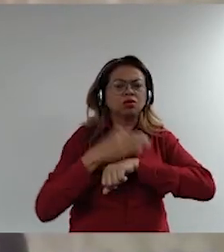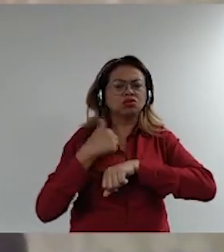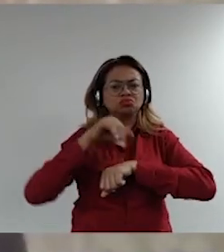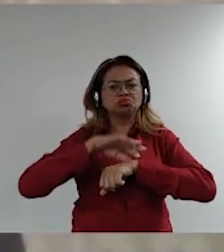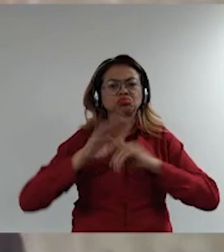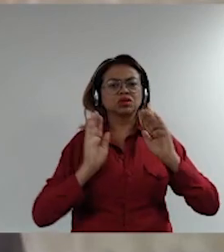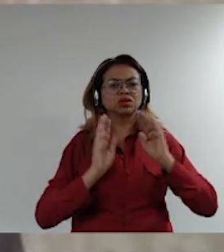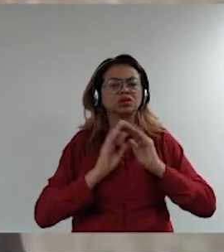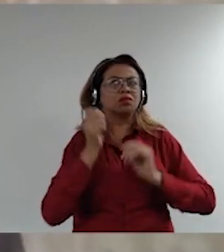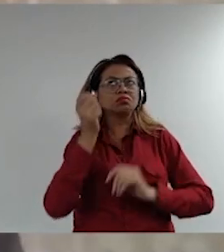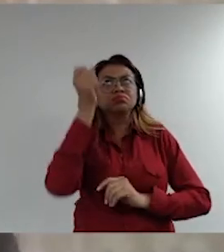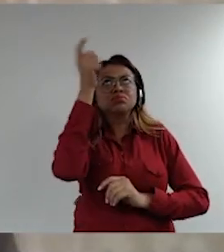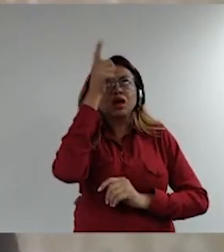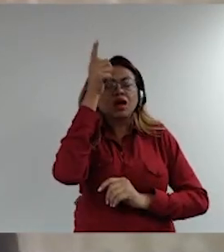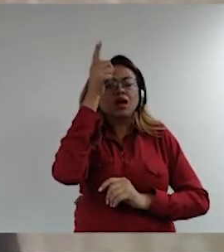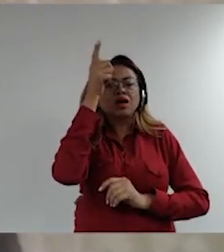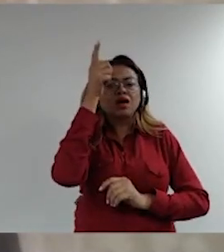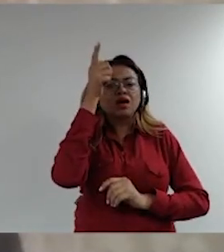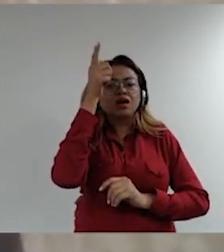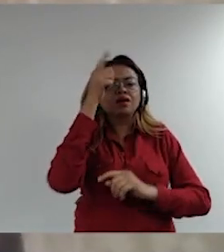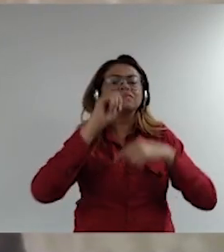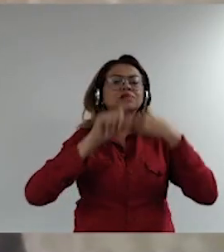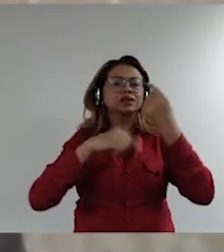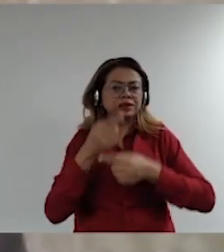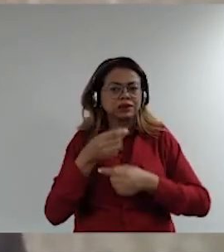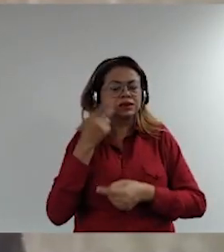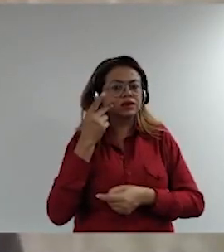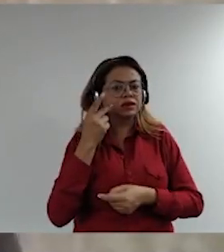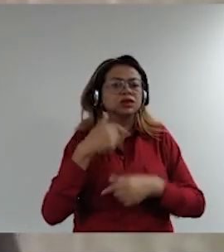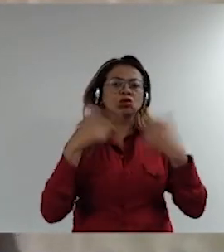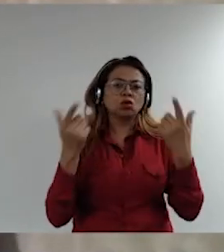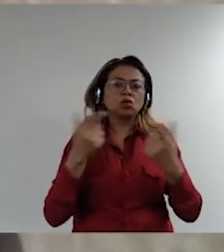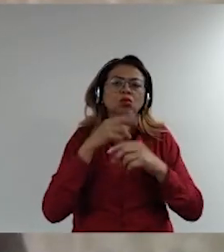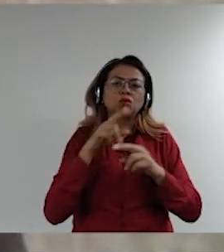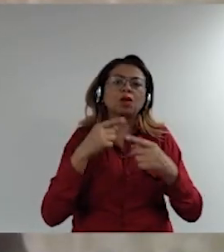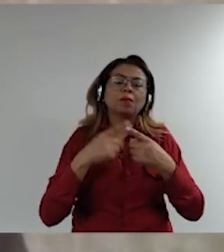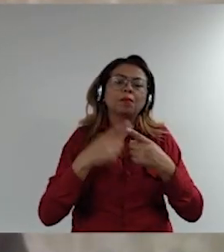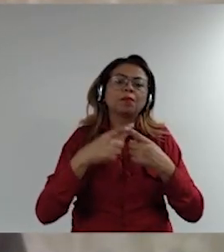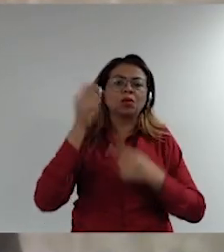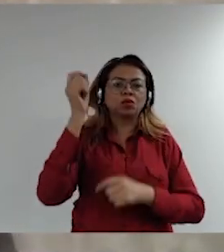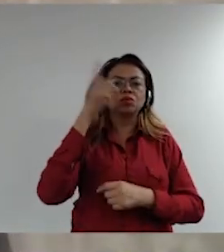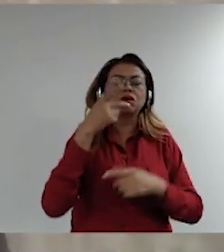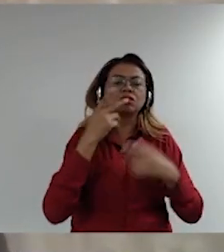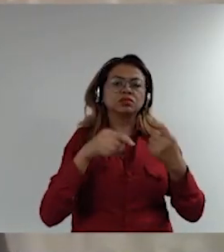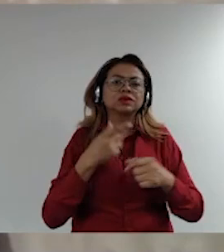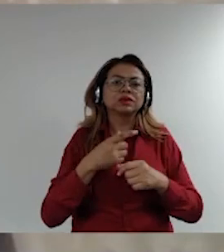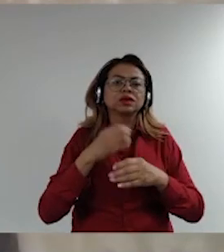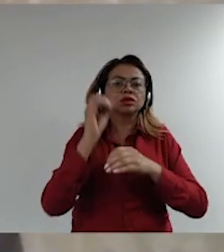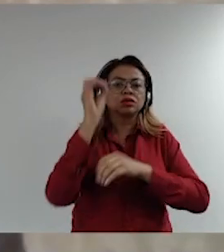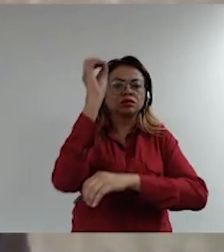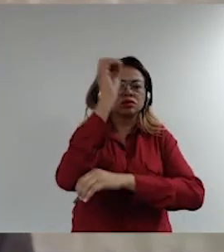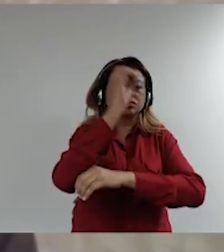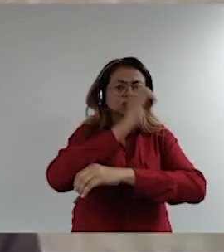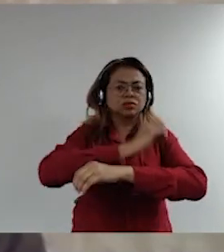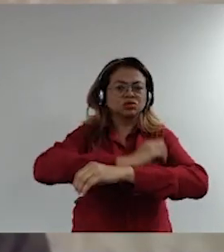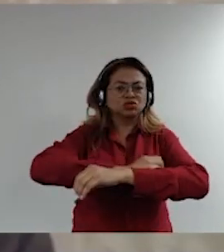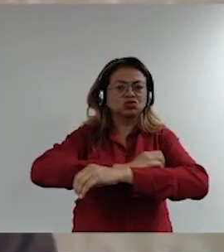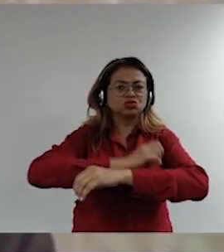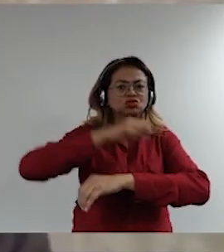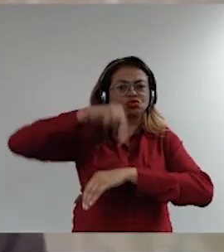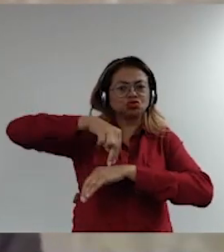né? O sol se pôs, e aqui eu faço um parênteses, porque o pôr do sol aqui do